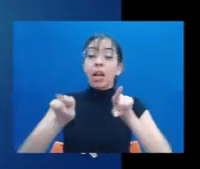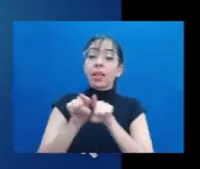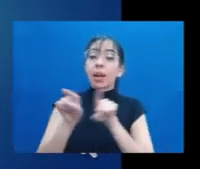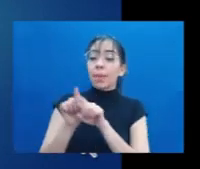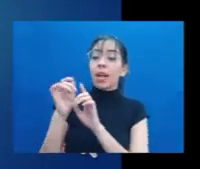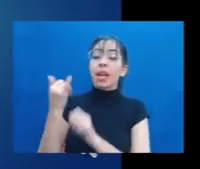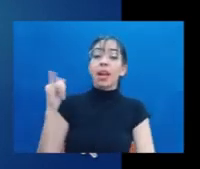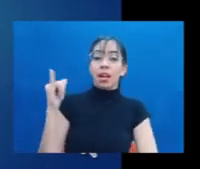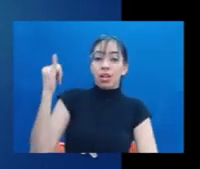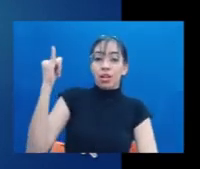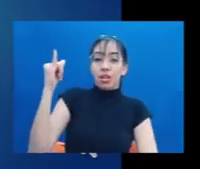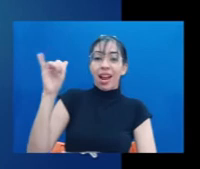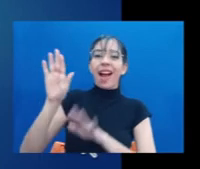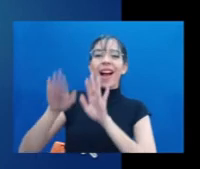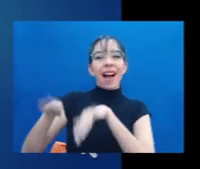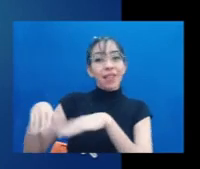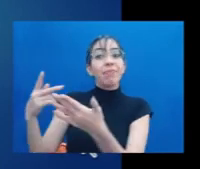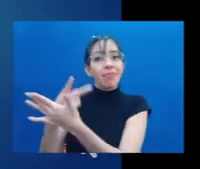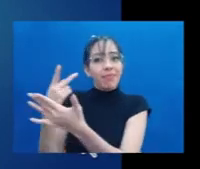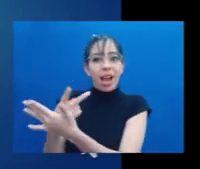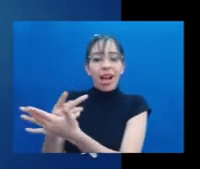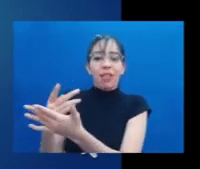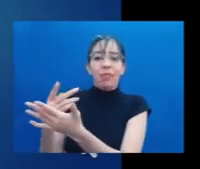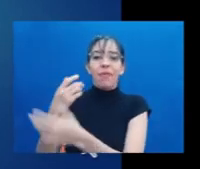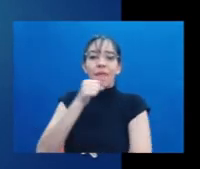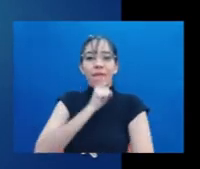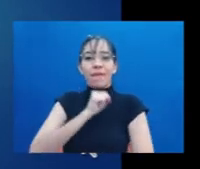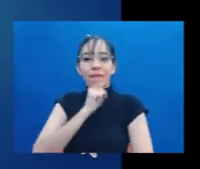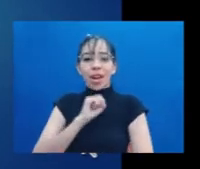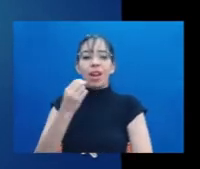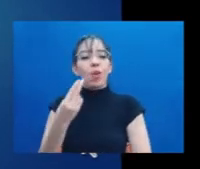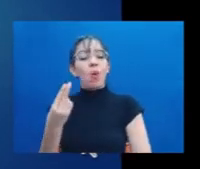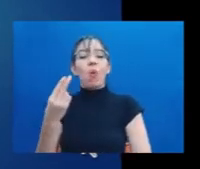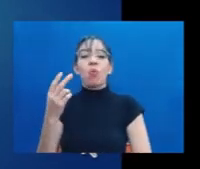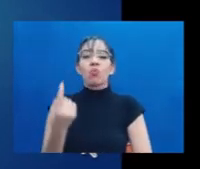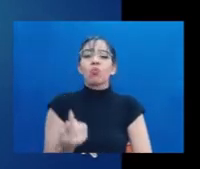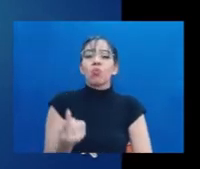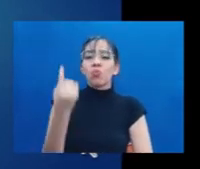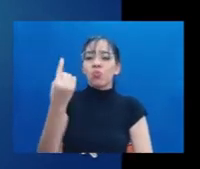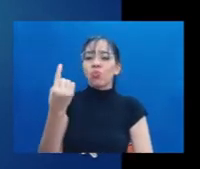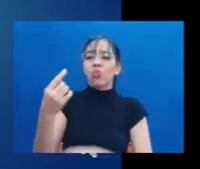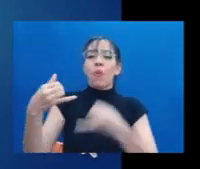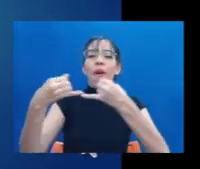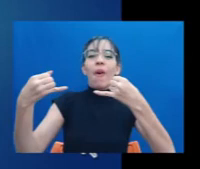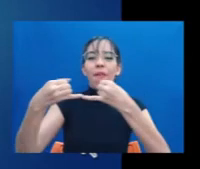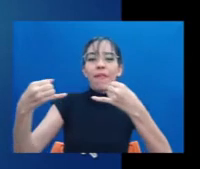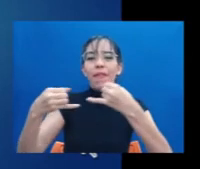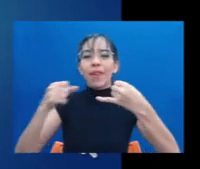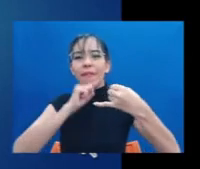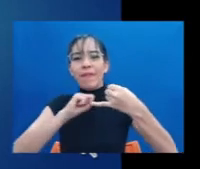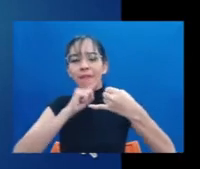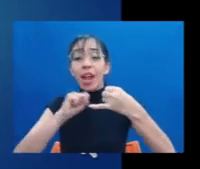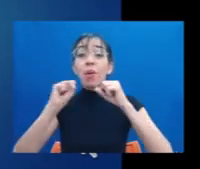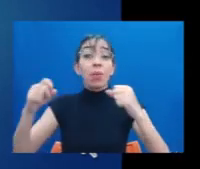elétrica ali defeituosa. A gente vê, isso não é incomum, vários aparelhos ligados na mesma tomada,